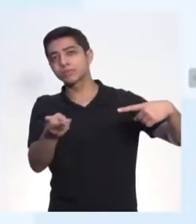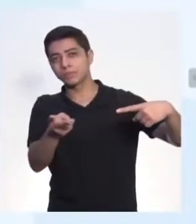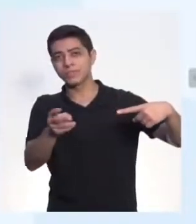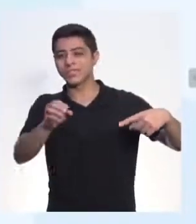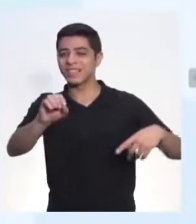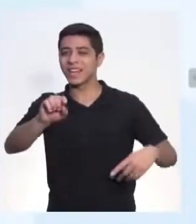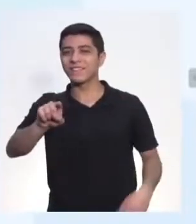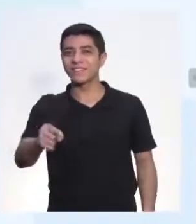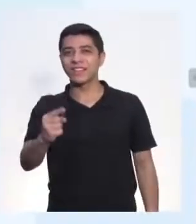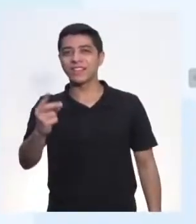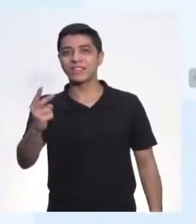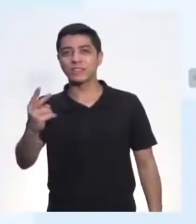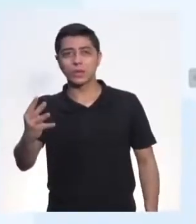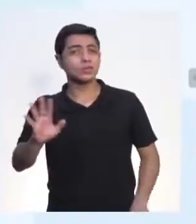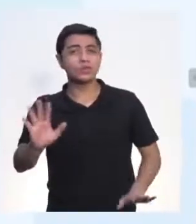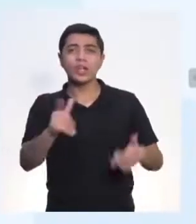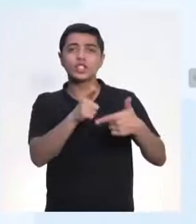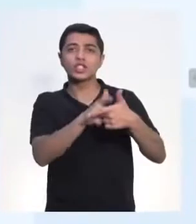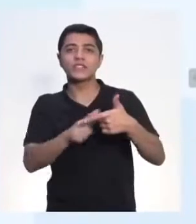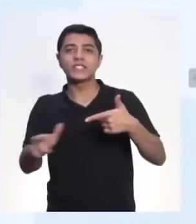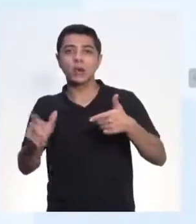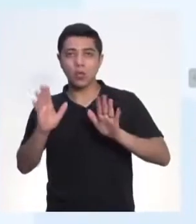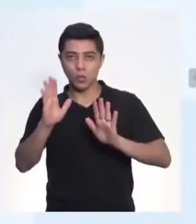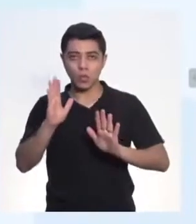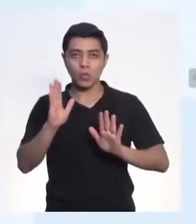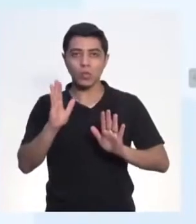denominador. 24 dividido por 100,